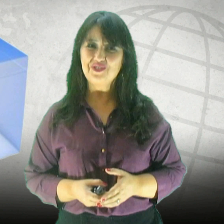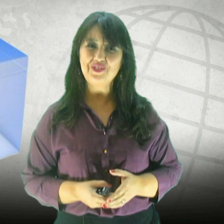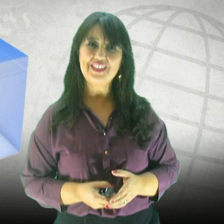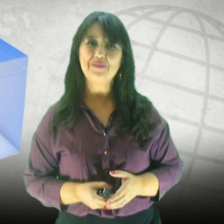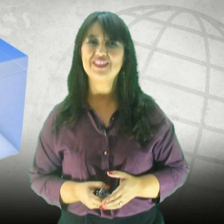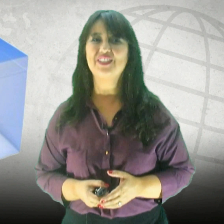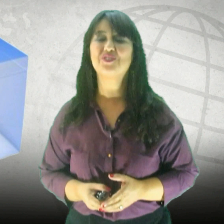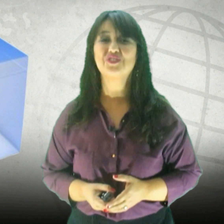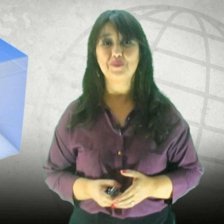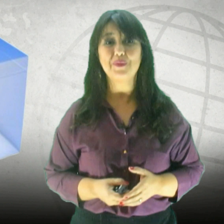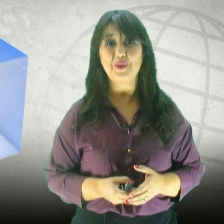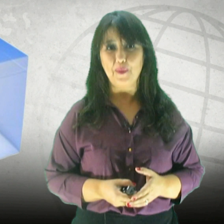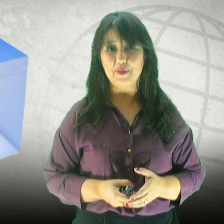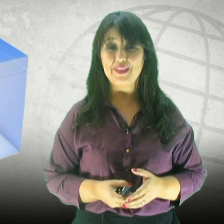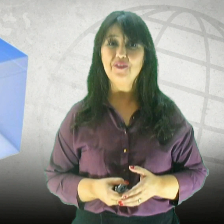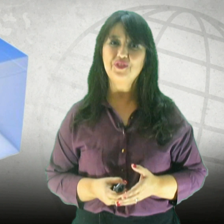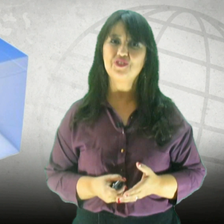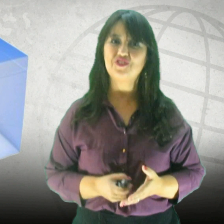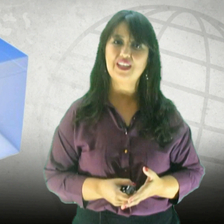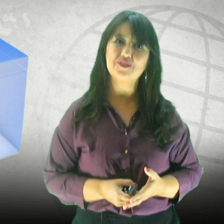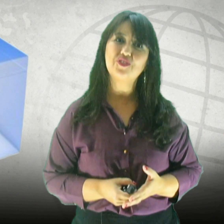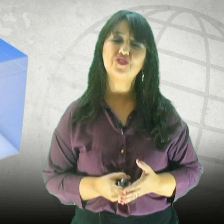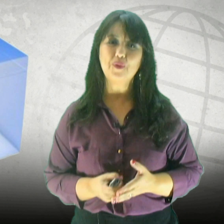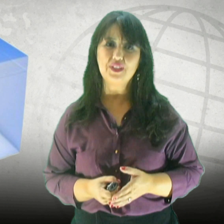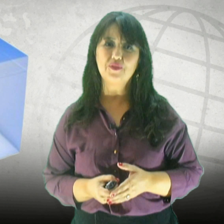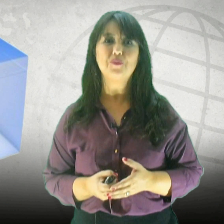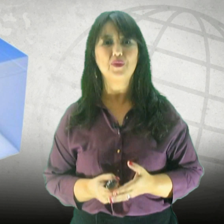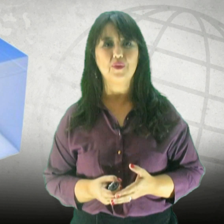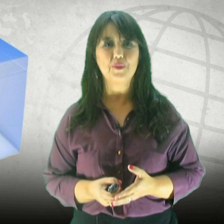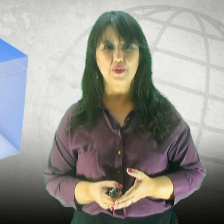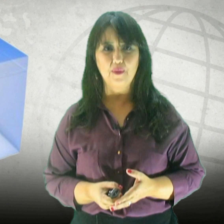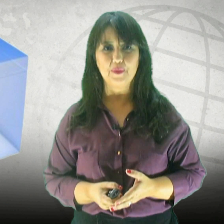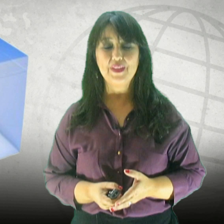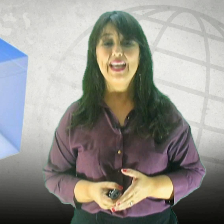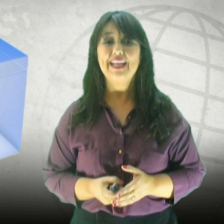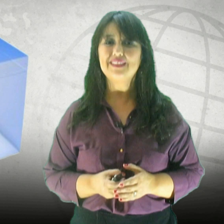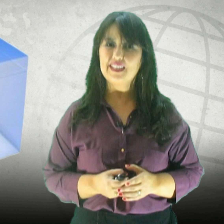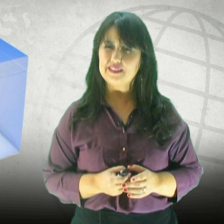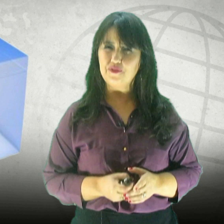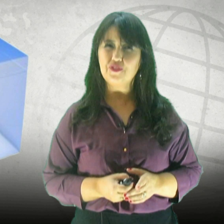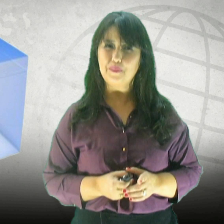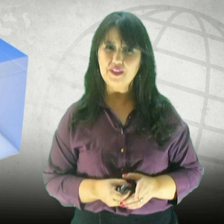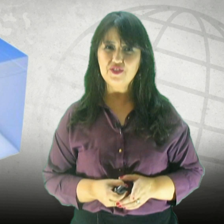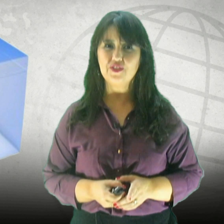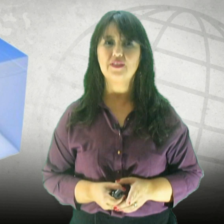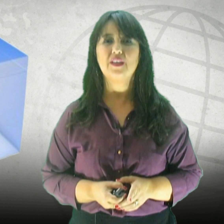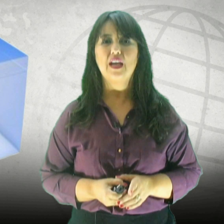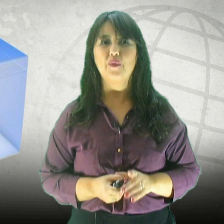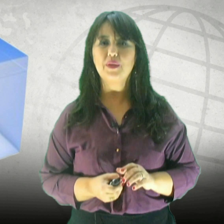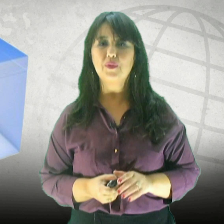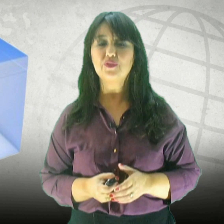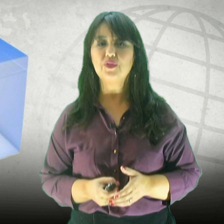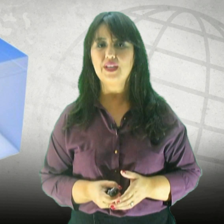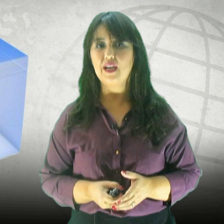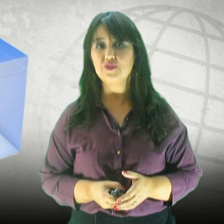Em junho teremos eleições na PIB Copa. A ficha de indicação está disponível no balcão PIB Copa. Entregue essa ficha preenchida